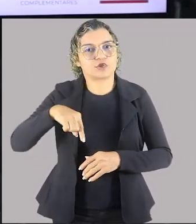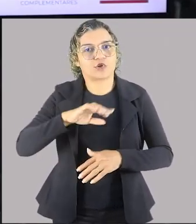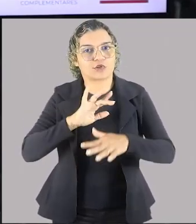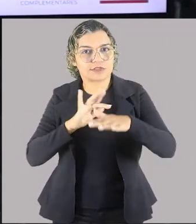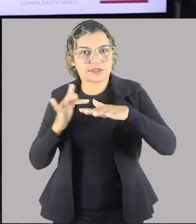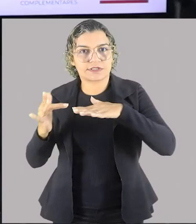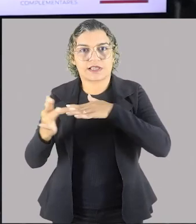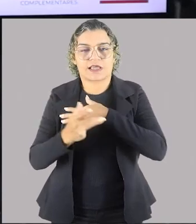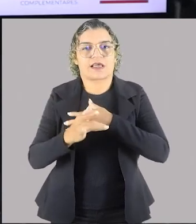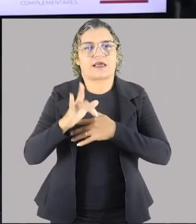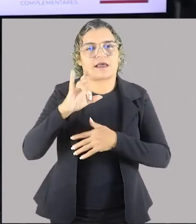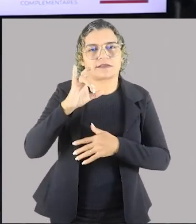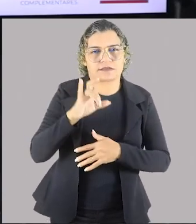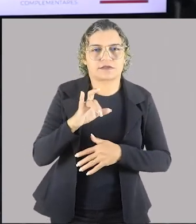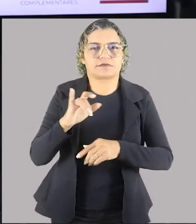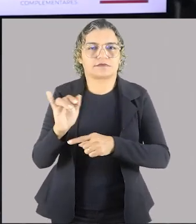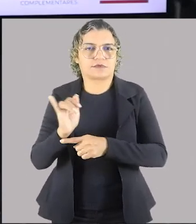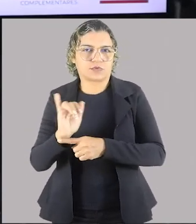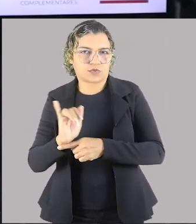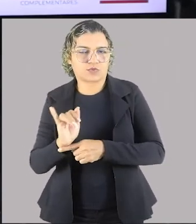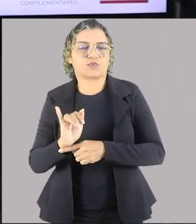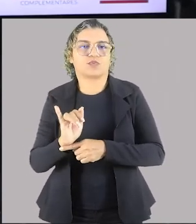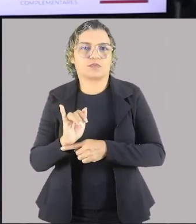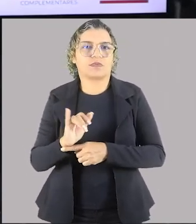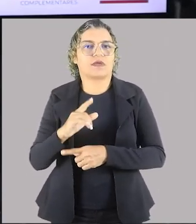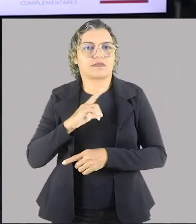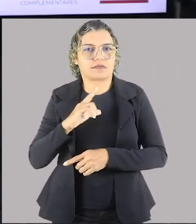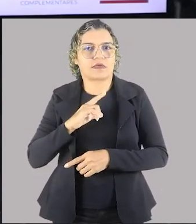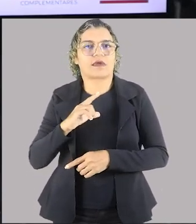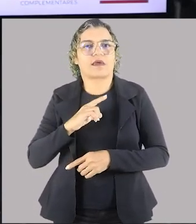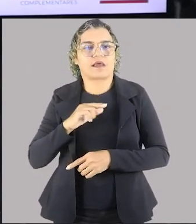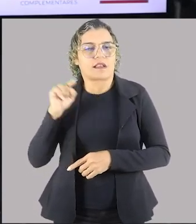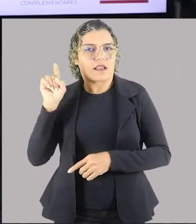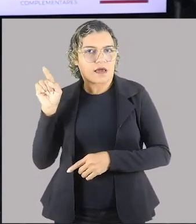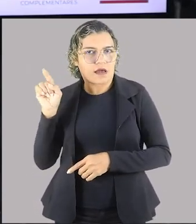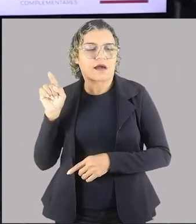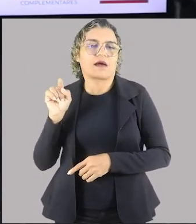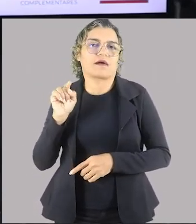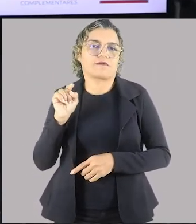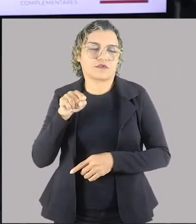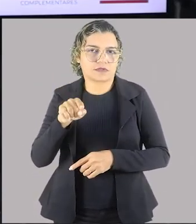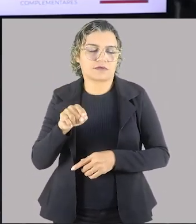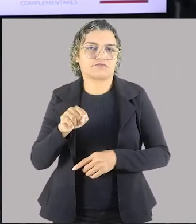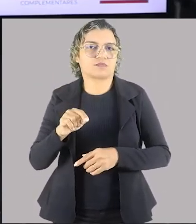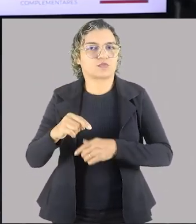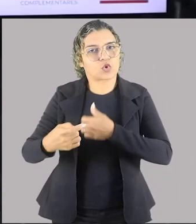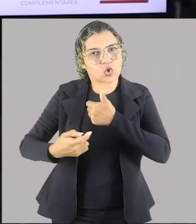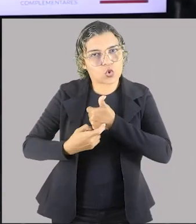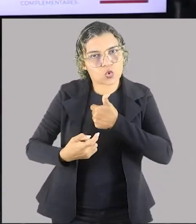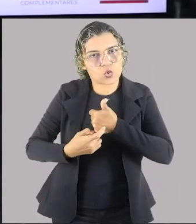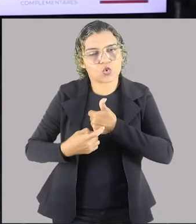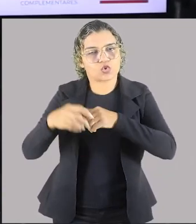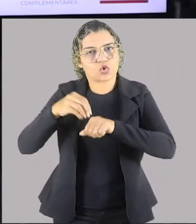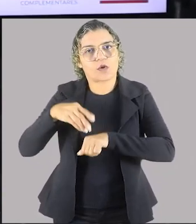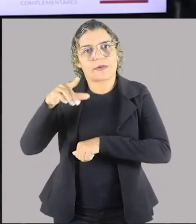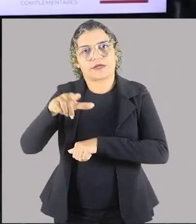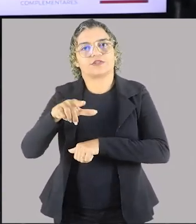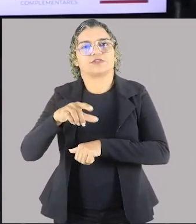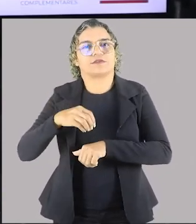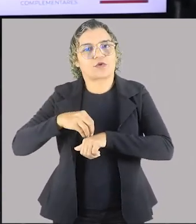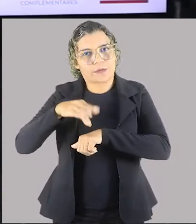no nosso Instagram e no YouTube, tá? @plataforma Gonçalves Dias, curte, compartilha, deixa o seu